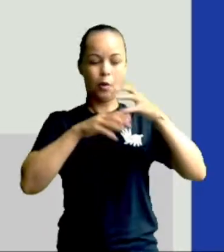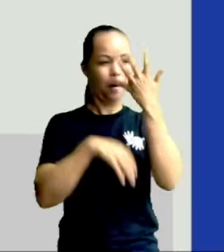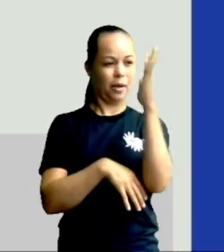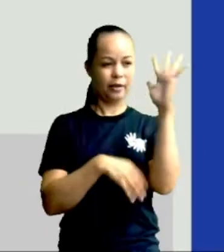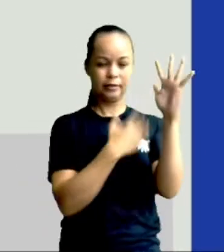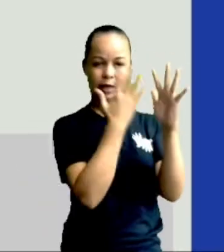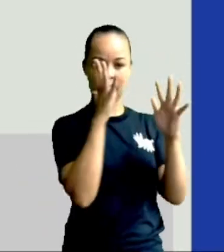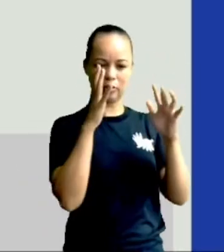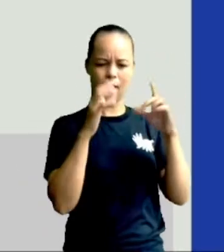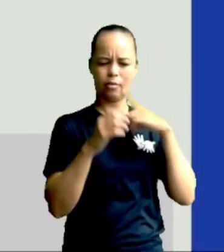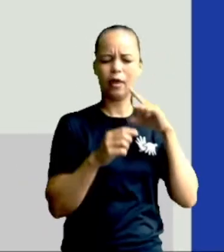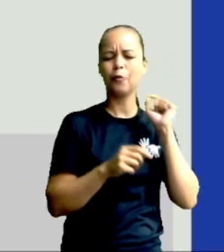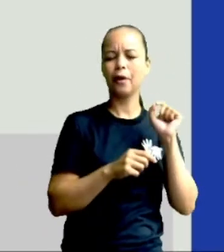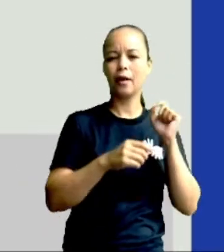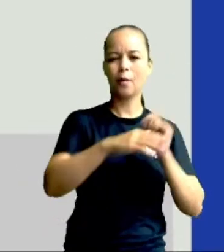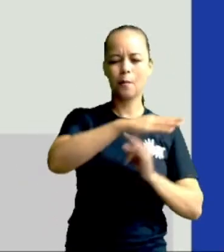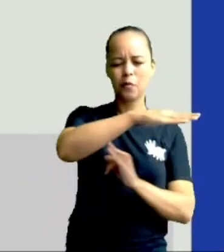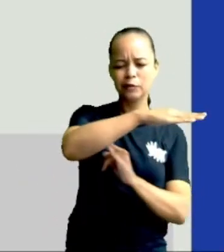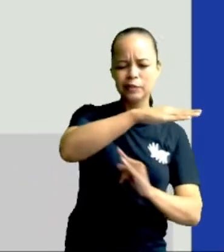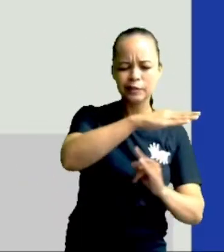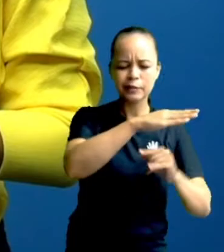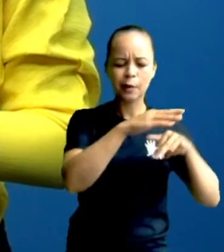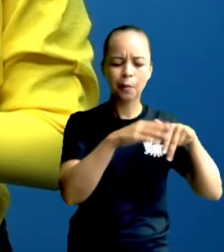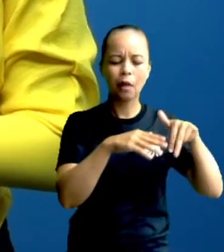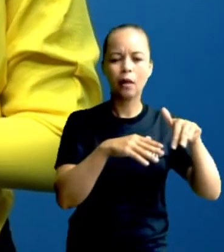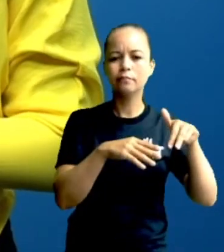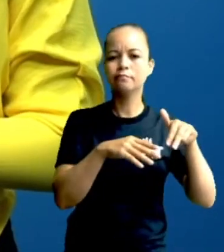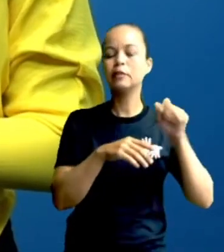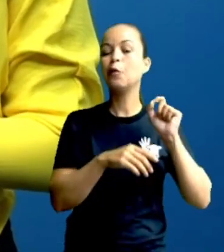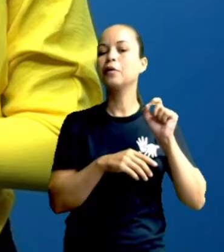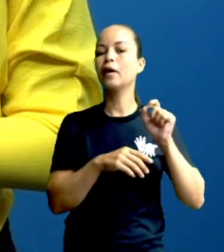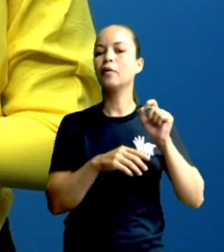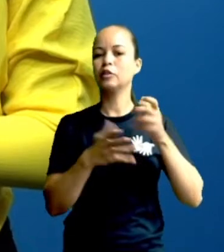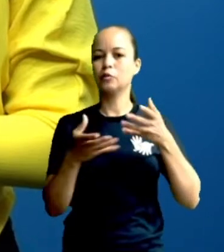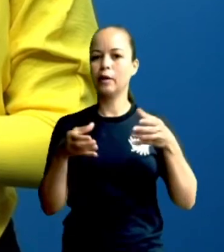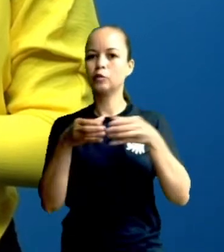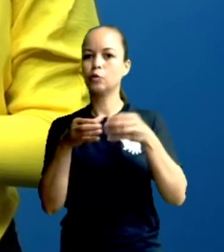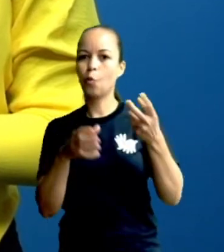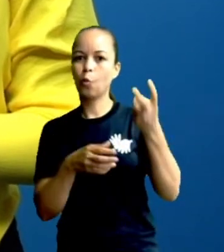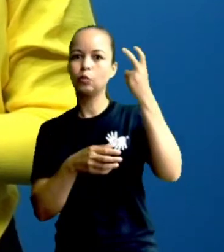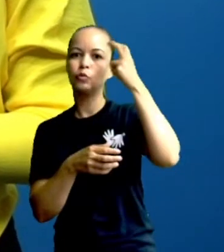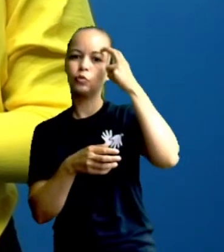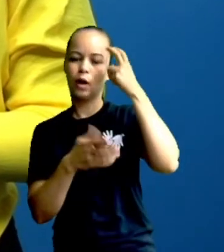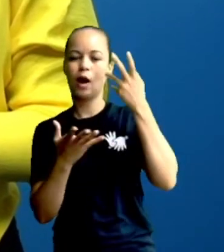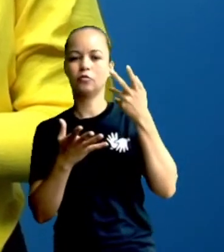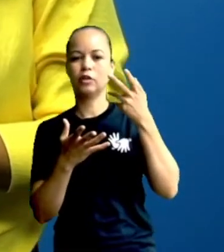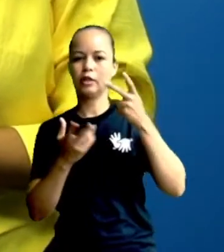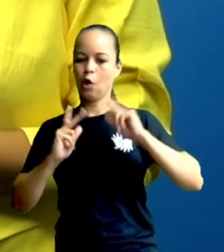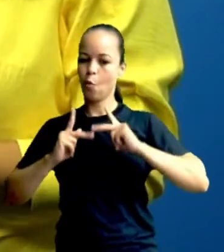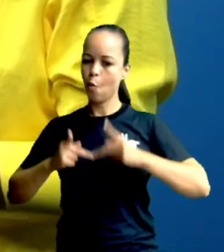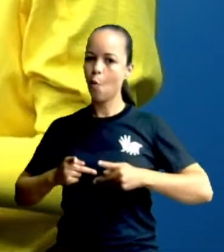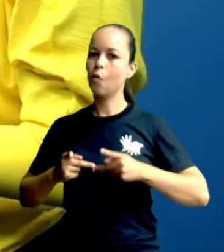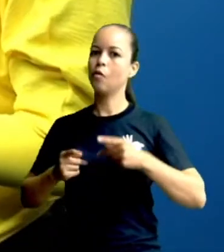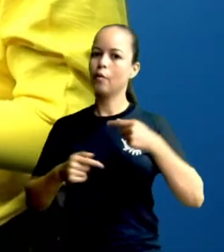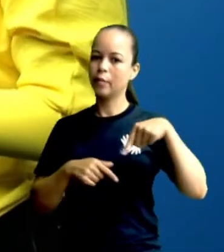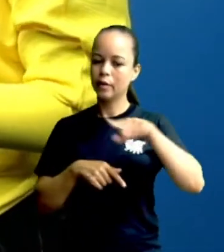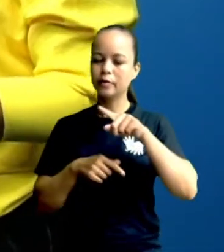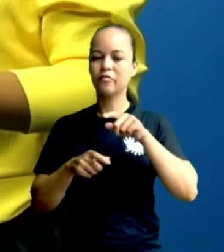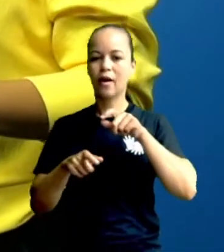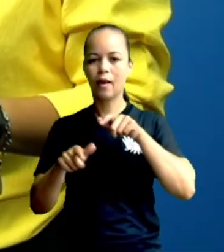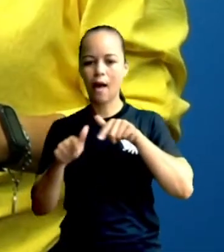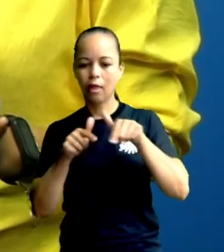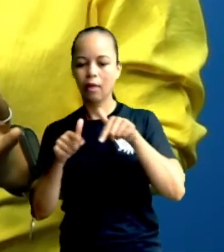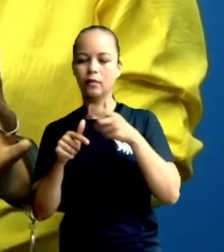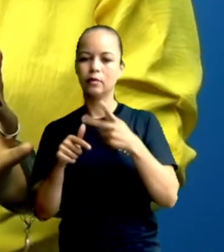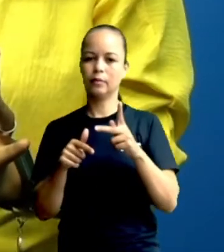tem uma pontezinha de madeira. Opa, já tem um aspecto cultural ali, já tem a ação do homem. Então ela deixa de ser